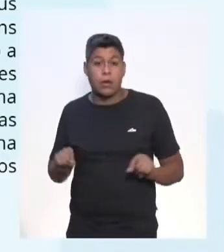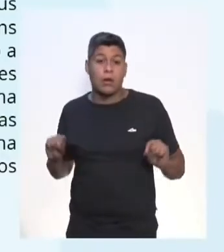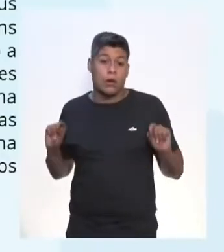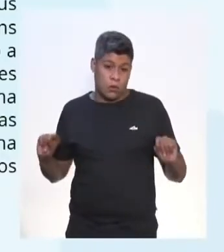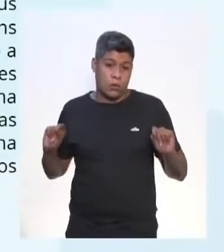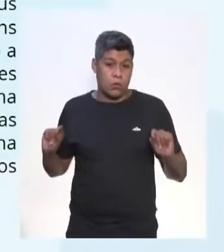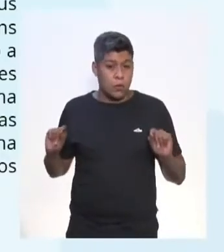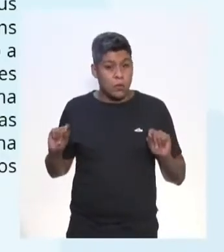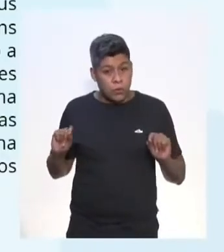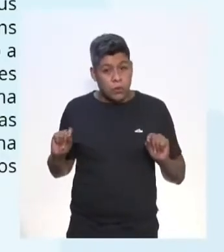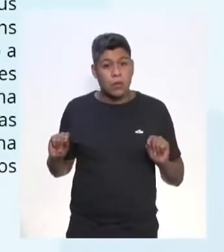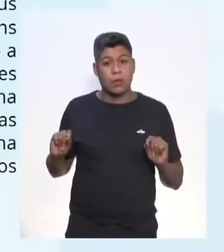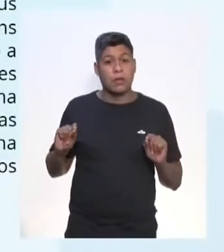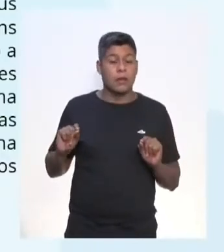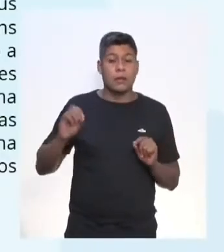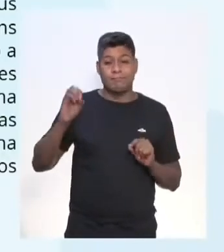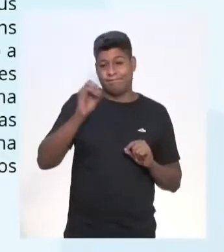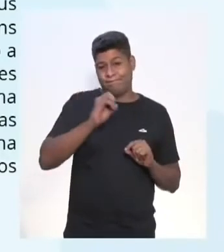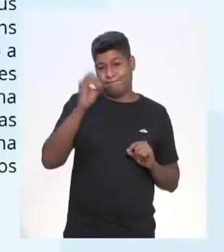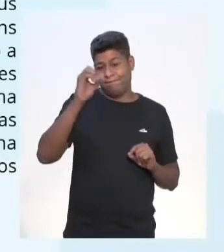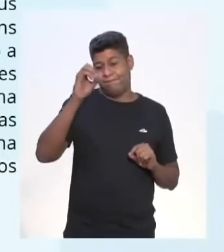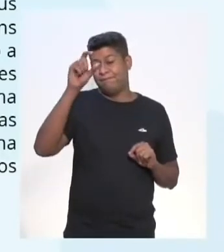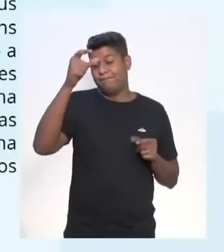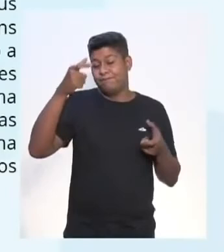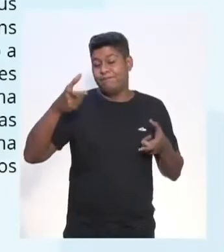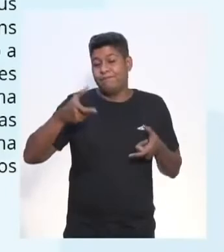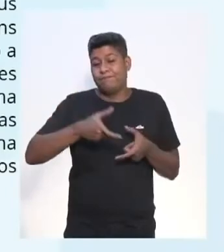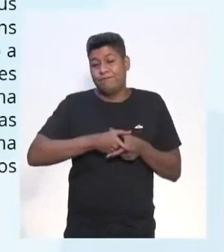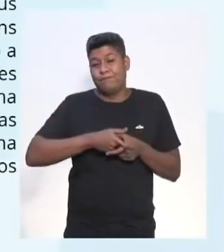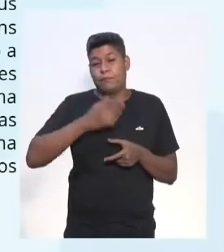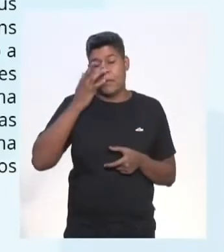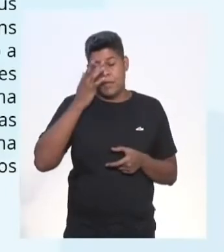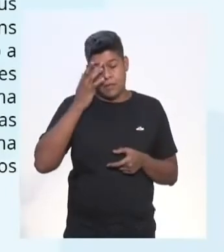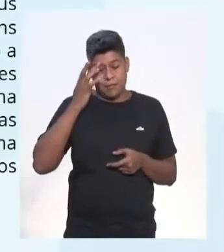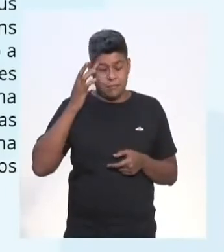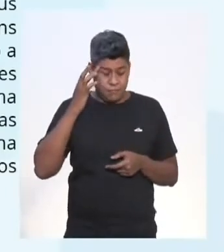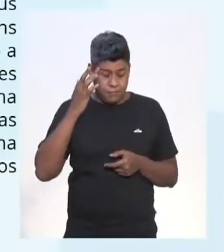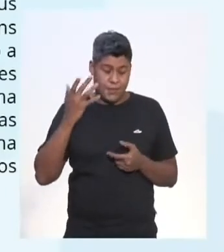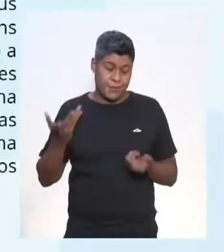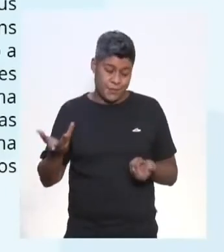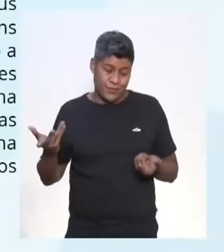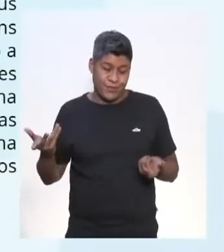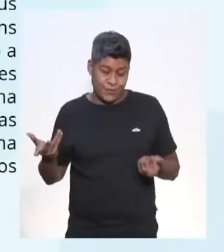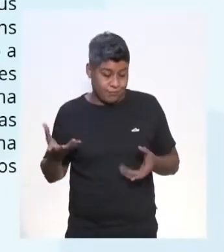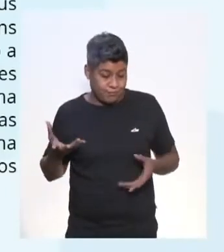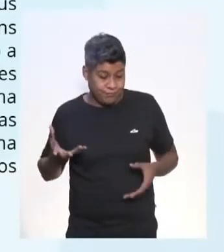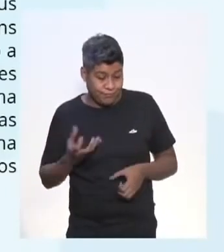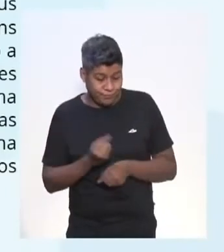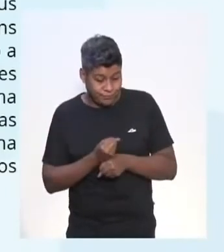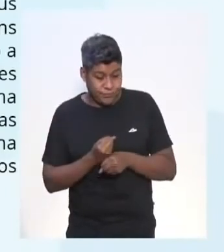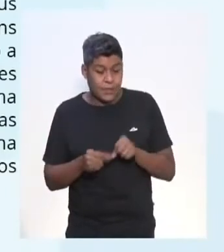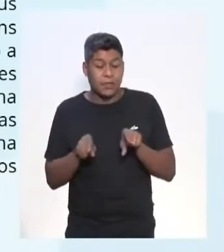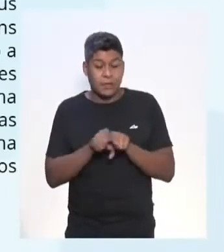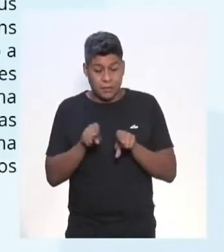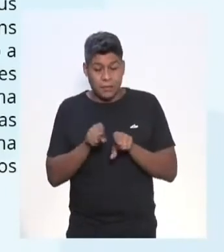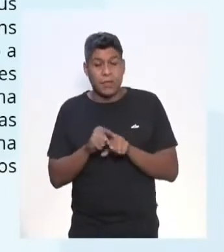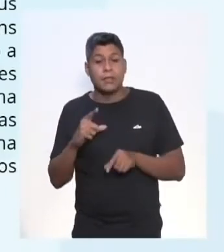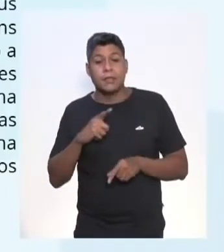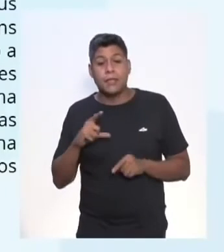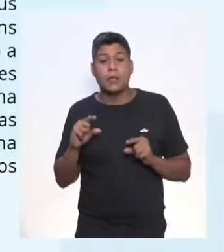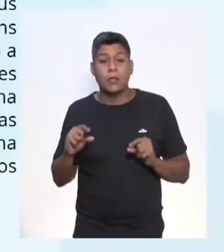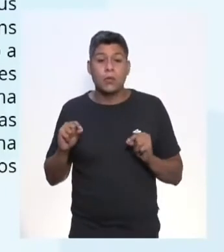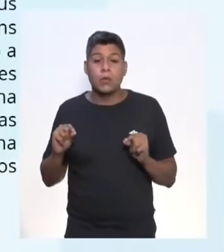a uma pequena parte da população. E somado a isso, havia